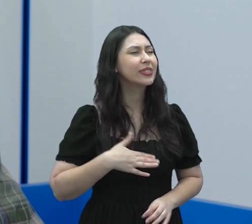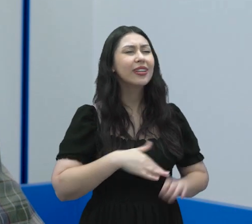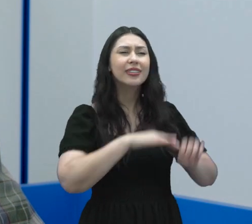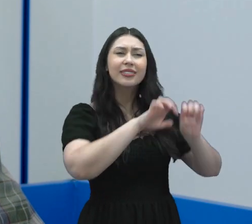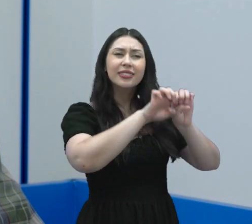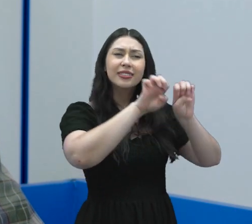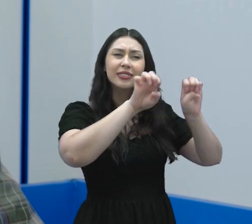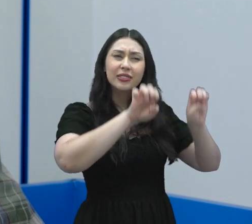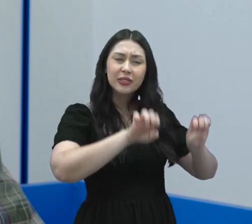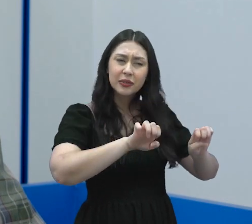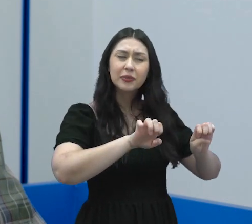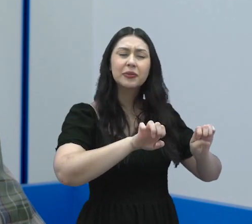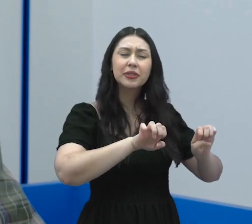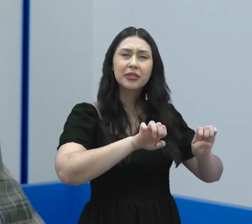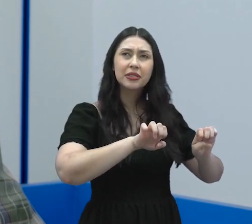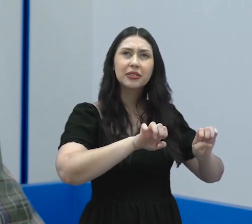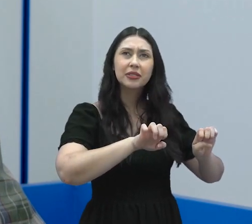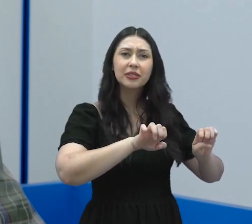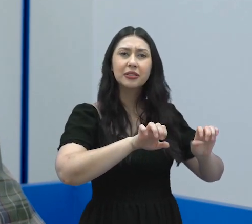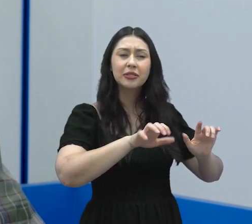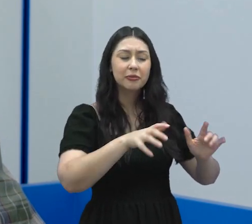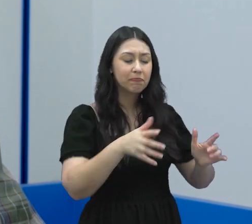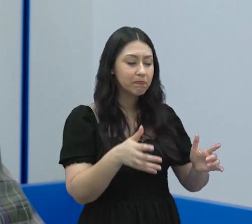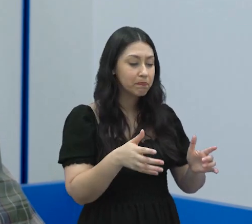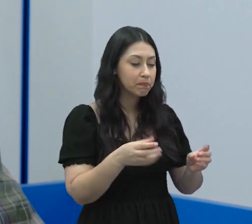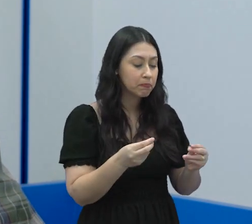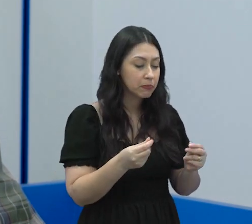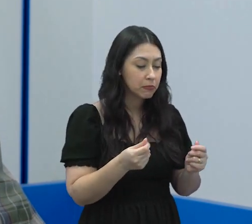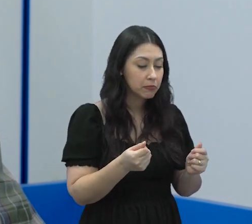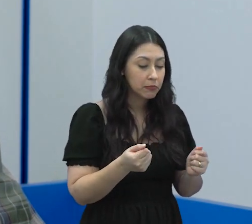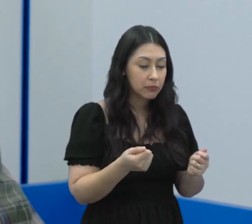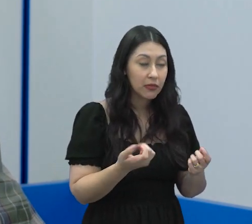essas estruturas de